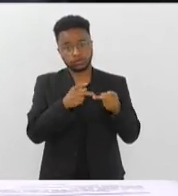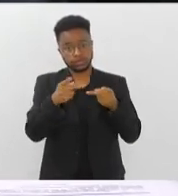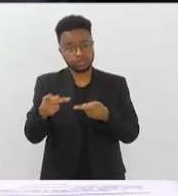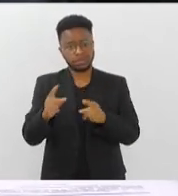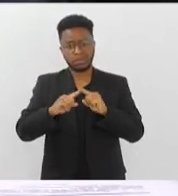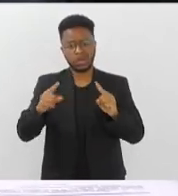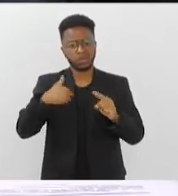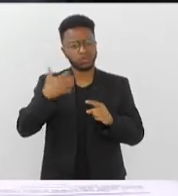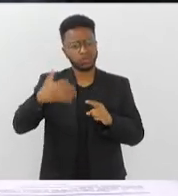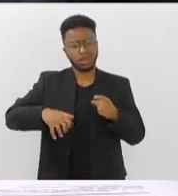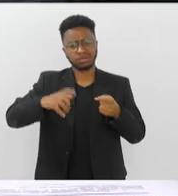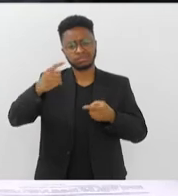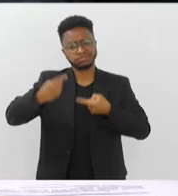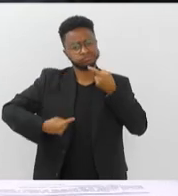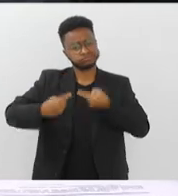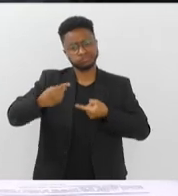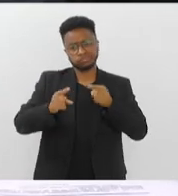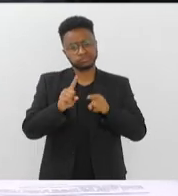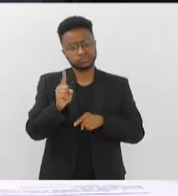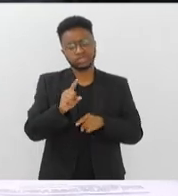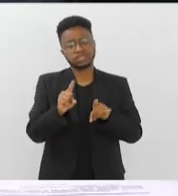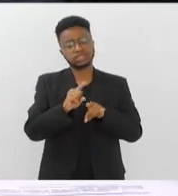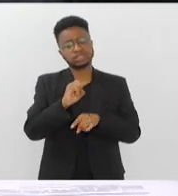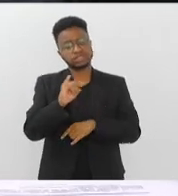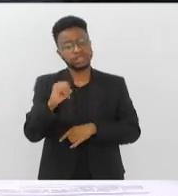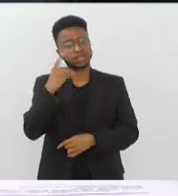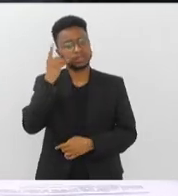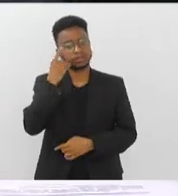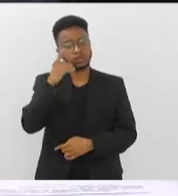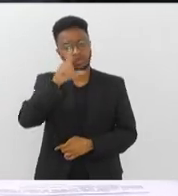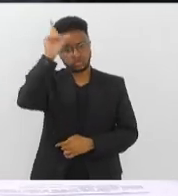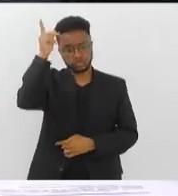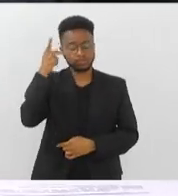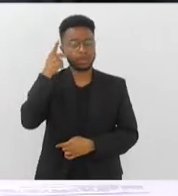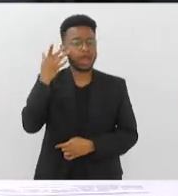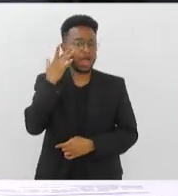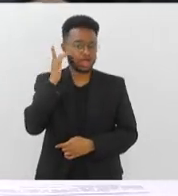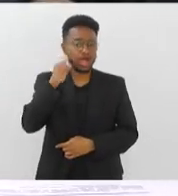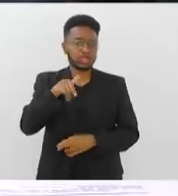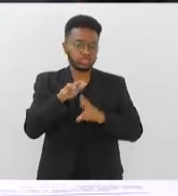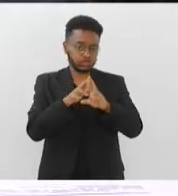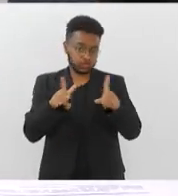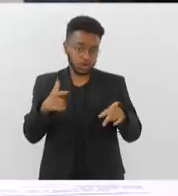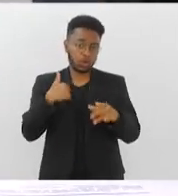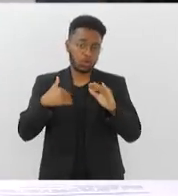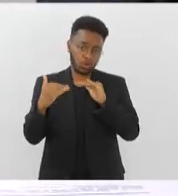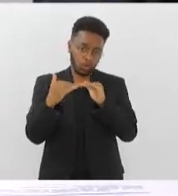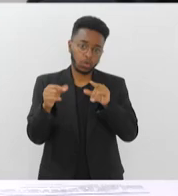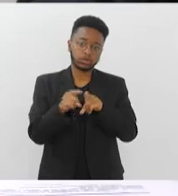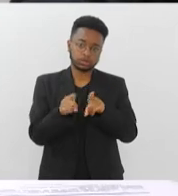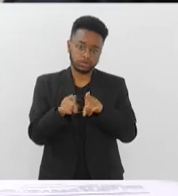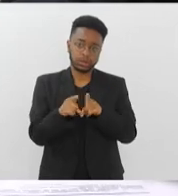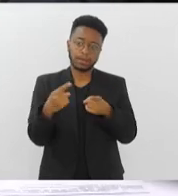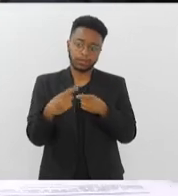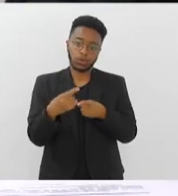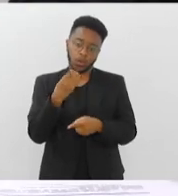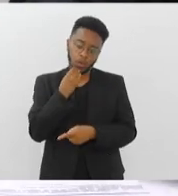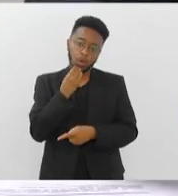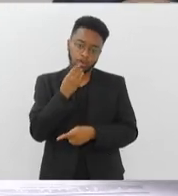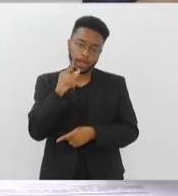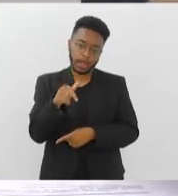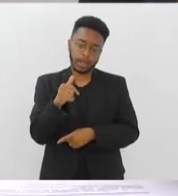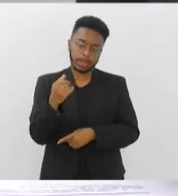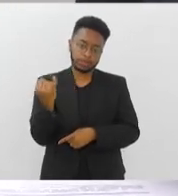batalha. Se o deputado Luiz Paulo achar que é específico e diferente, também concordo, porque é claro que é útil o